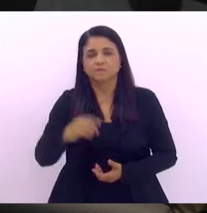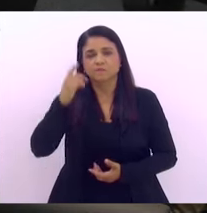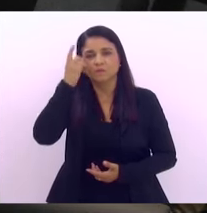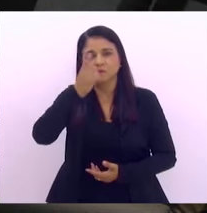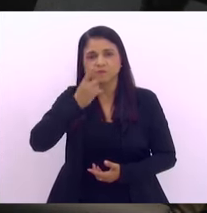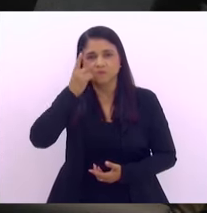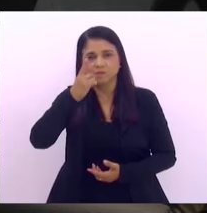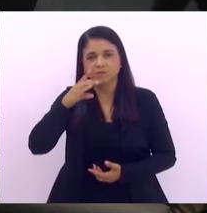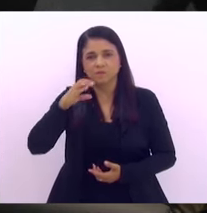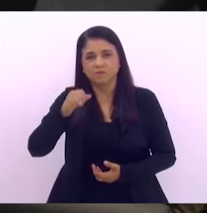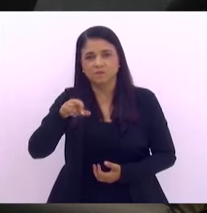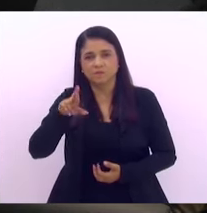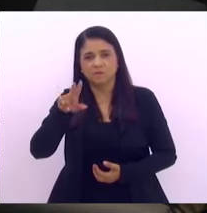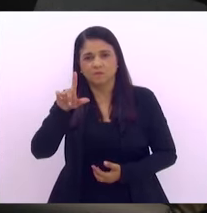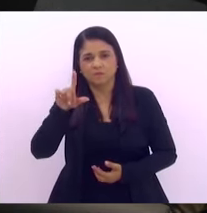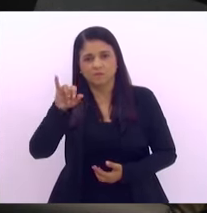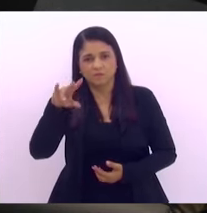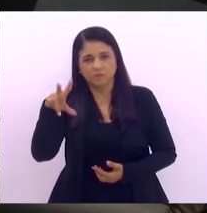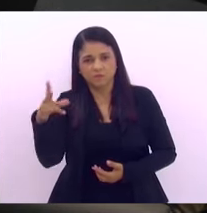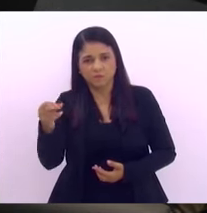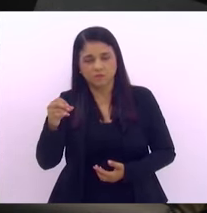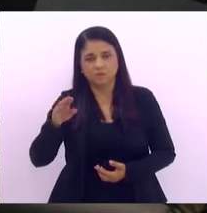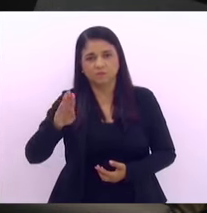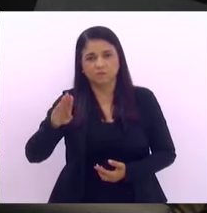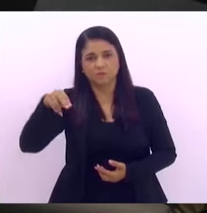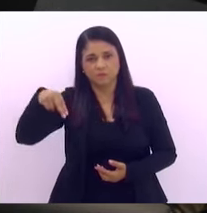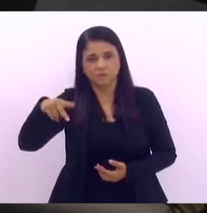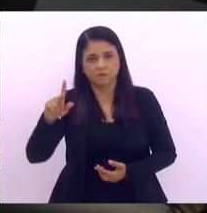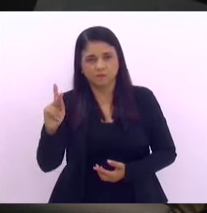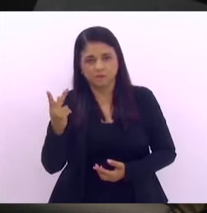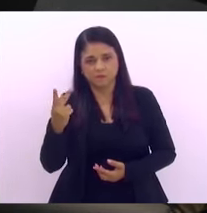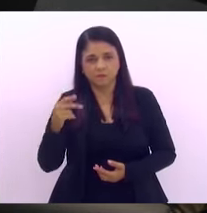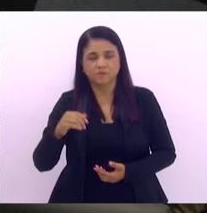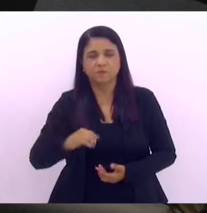Deputado Carlinhos BNH. Tudo bem, meu irmão.